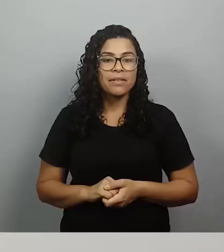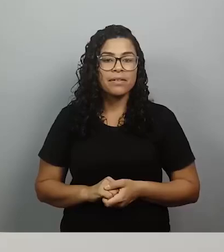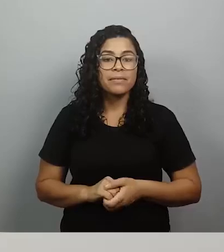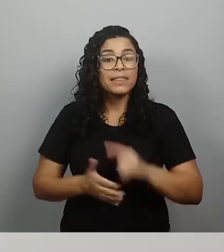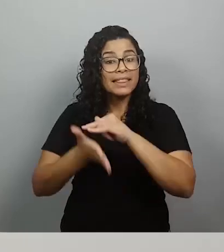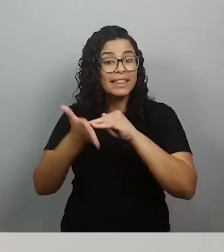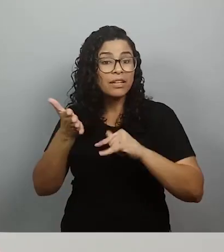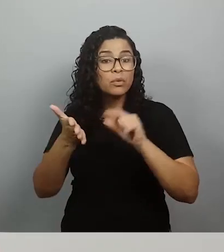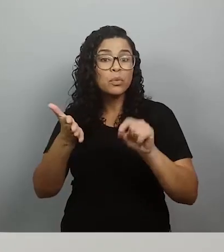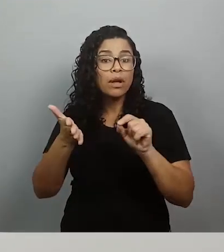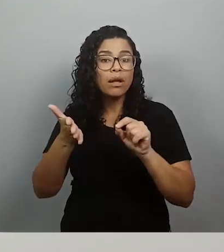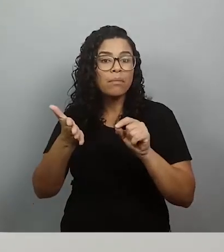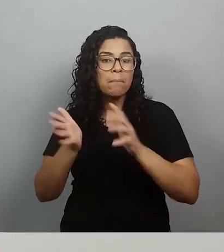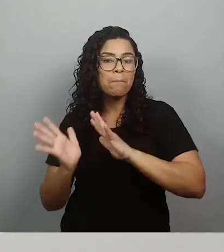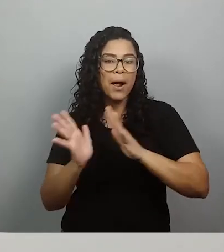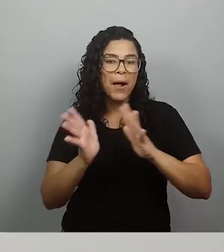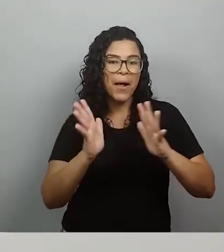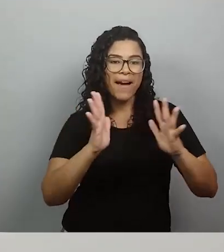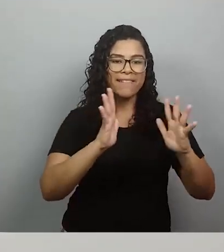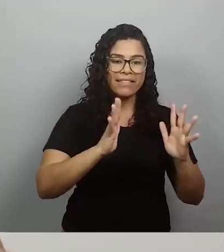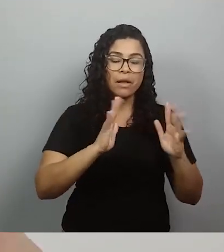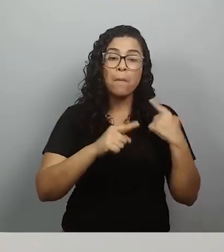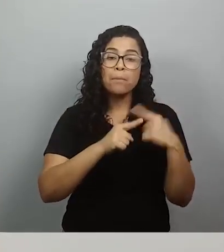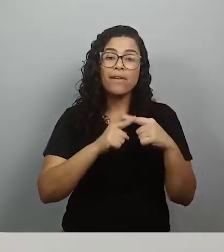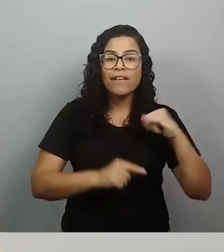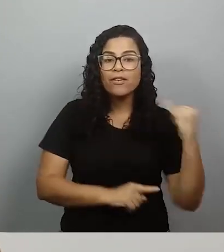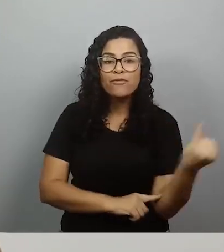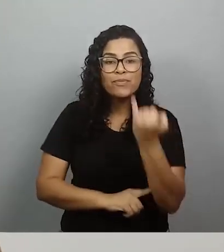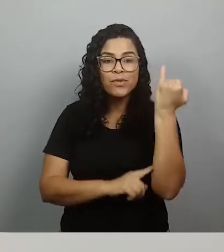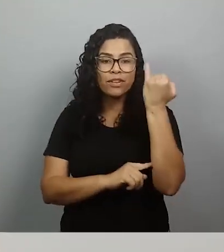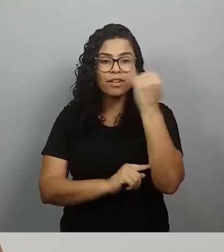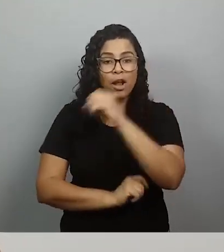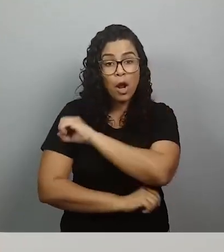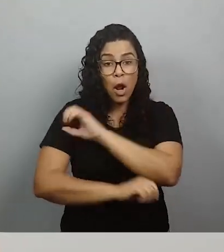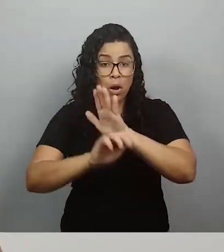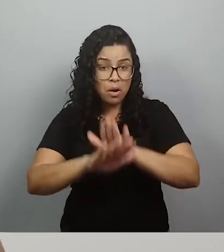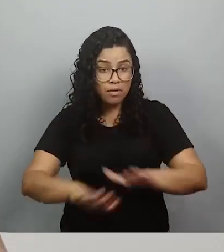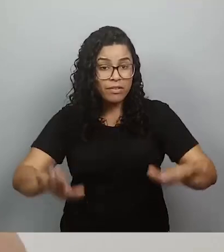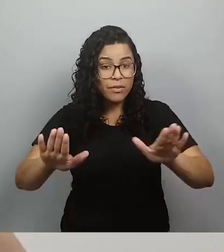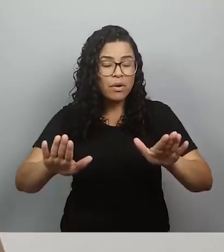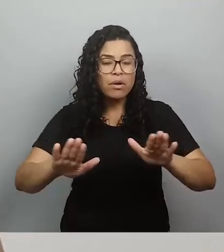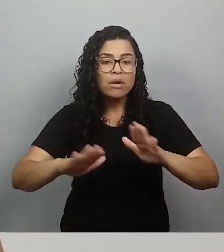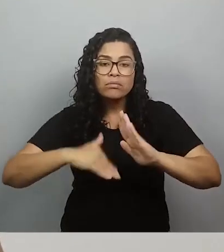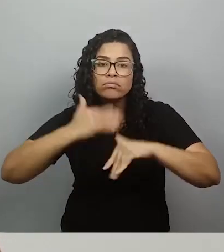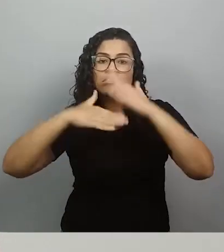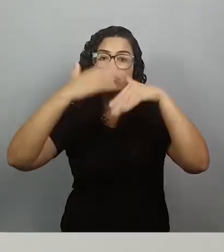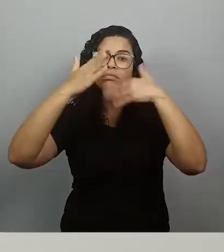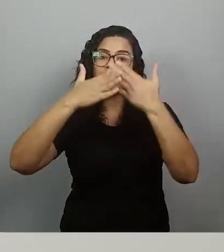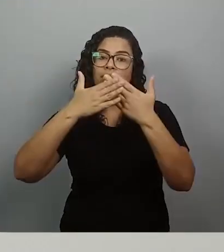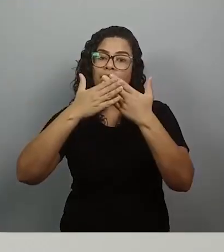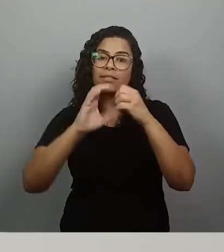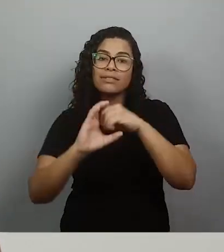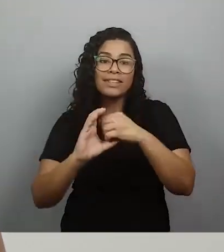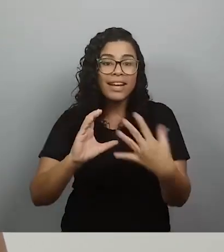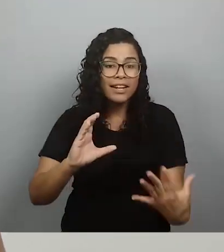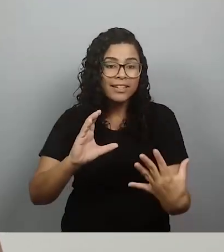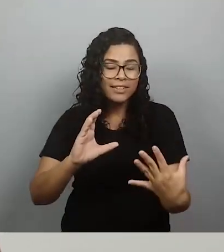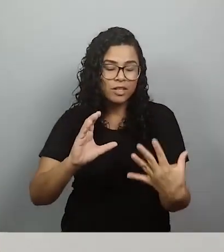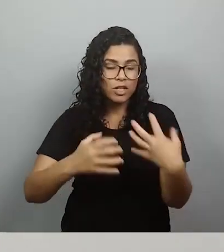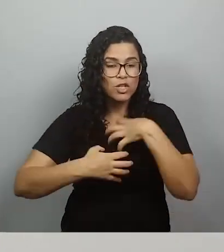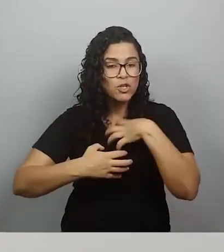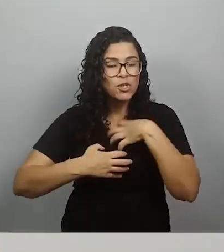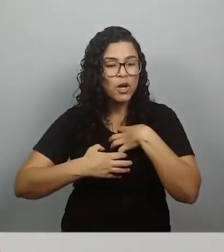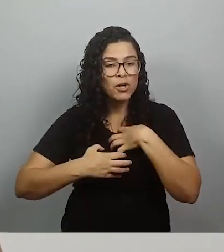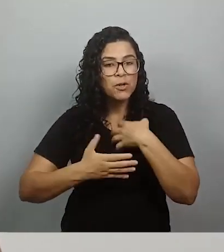textos orais. Sabe por que isso é importante? Na educação infantil, a gente desenvolve essas características de um